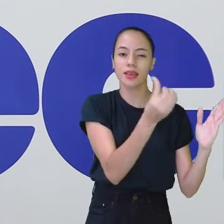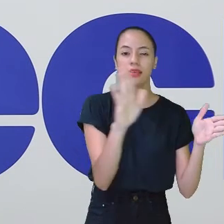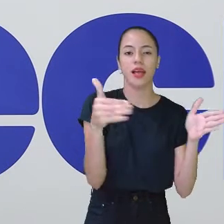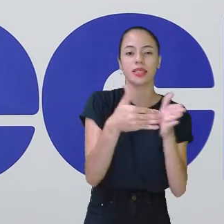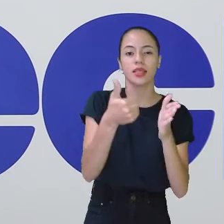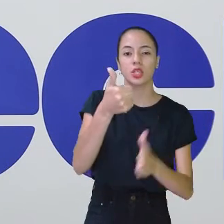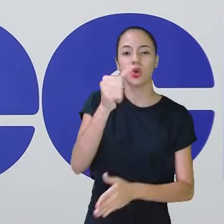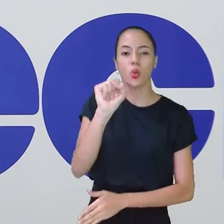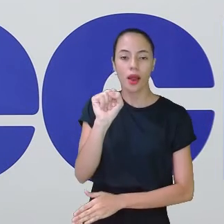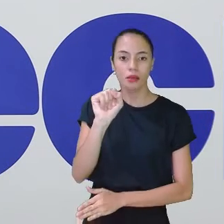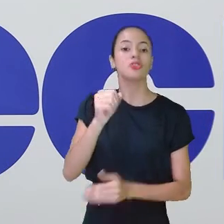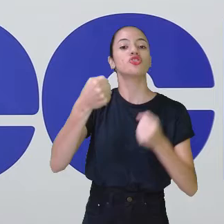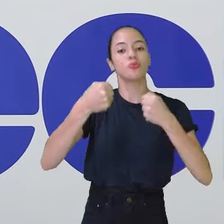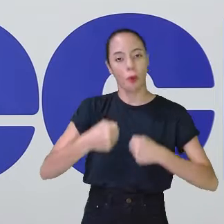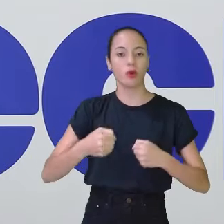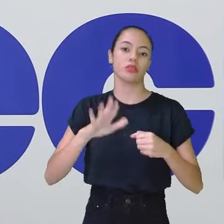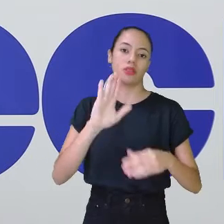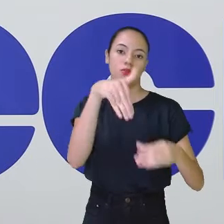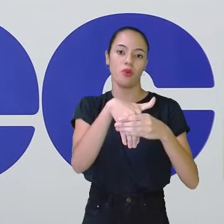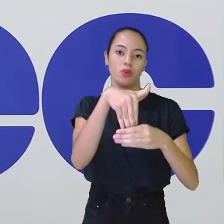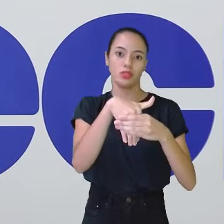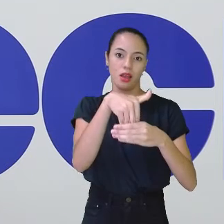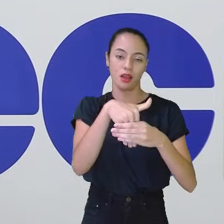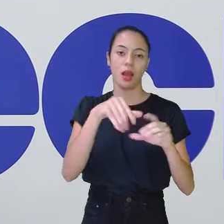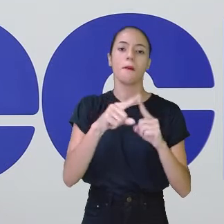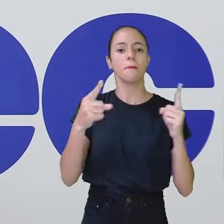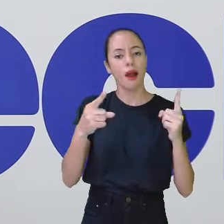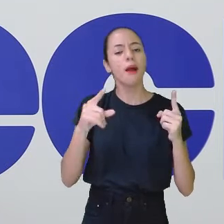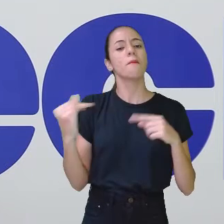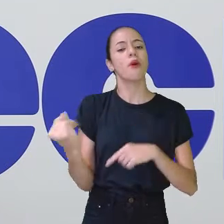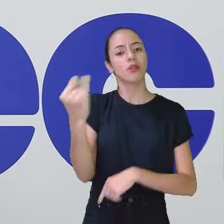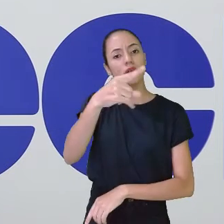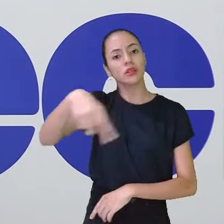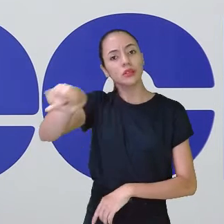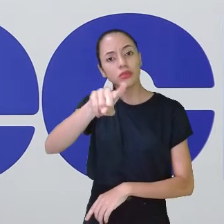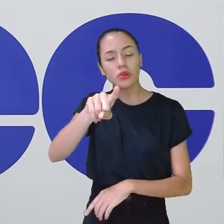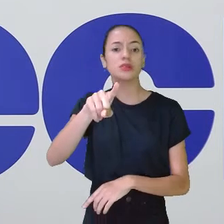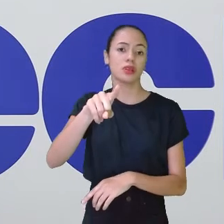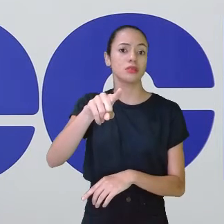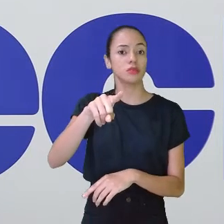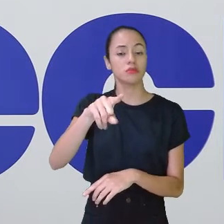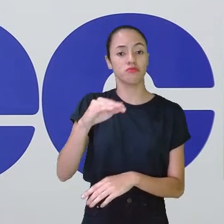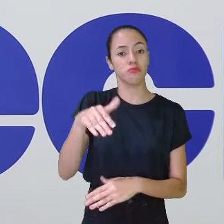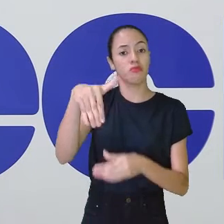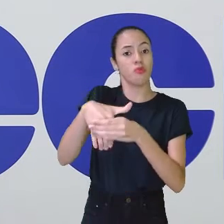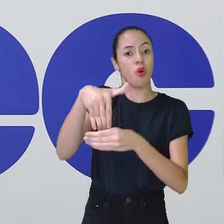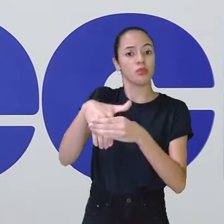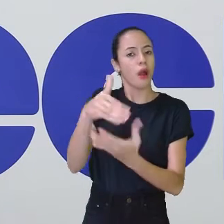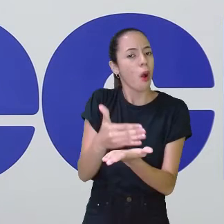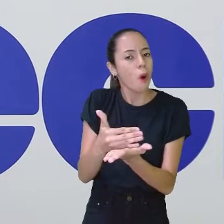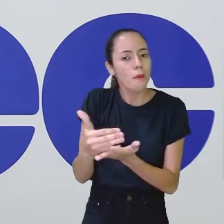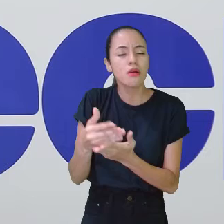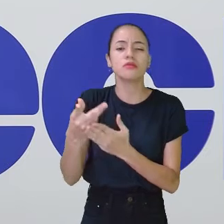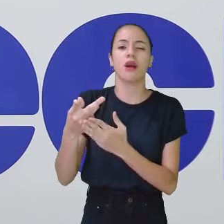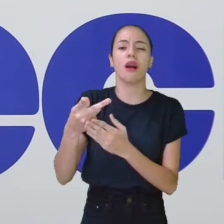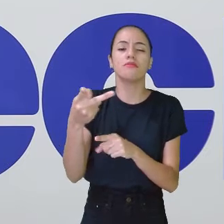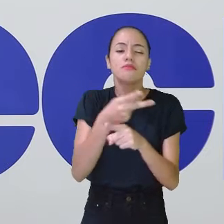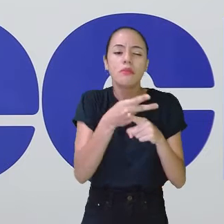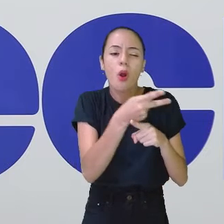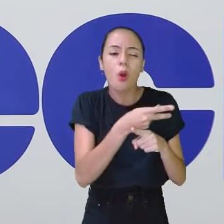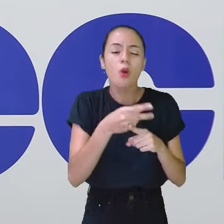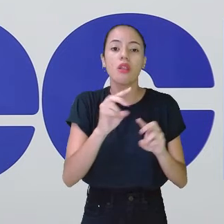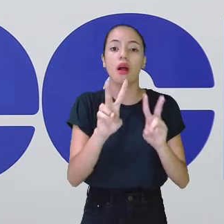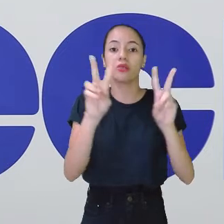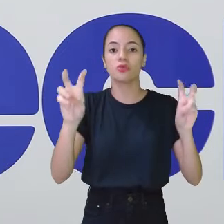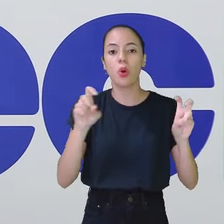voto facultativo, né? Mas é bom você já, a partir dessa idade, já ter essa vida ativa, né? Começar a pesquisar sobre os